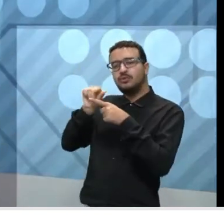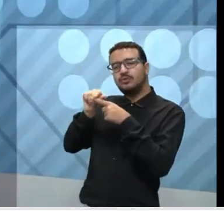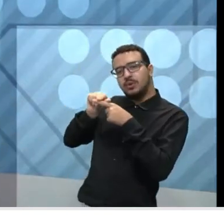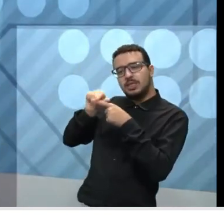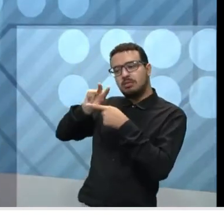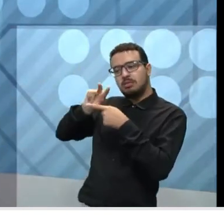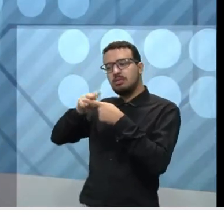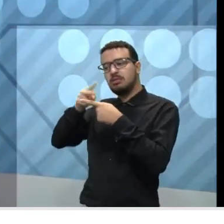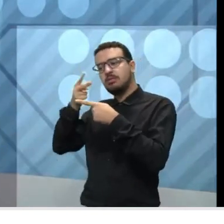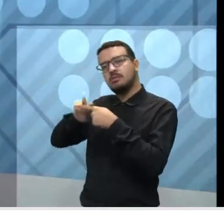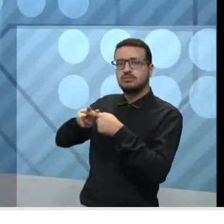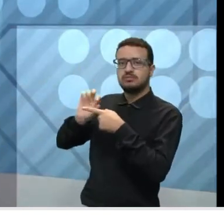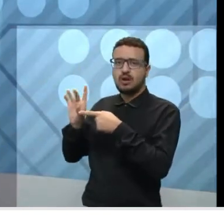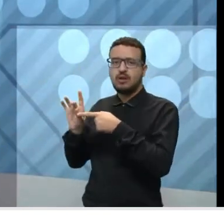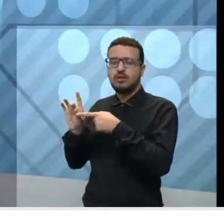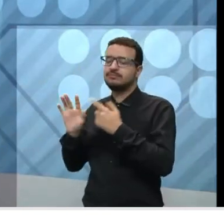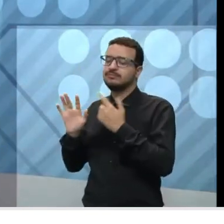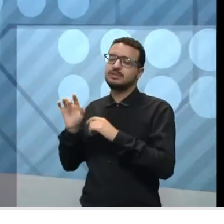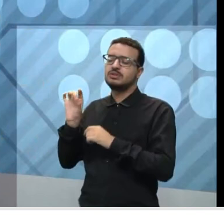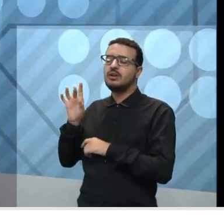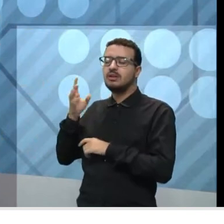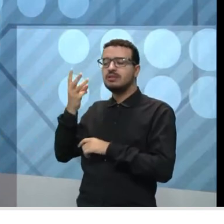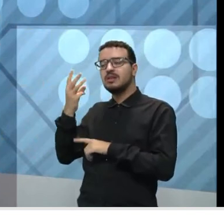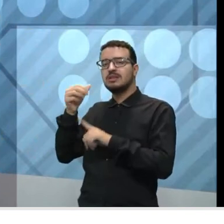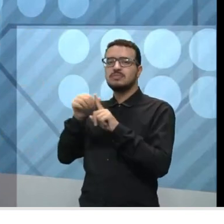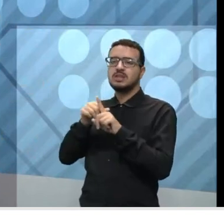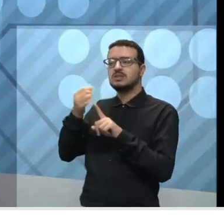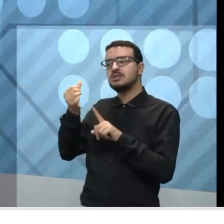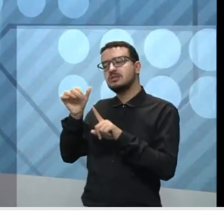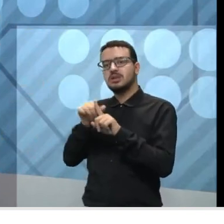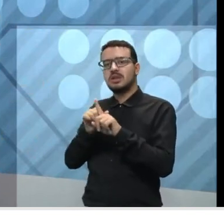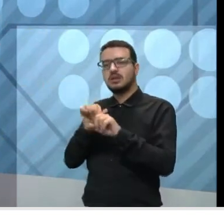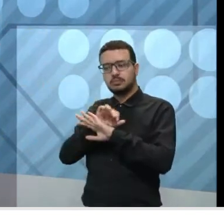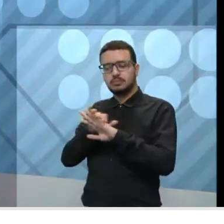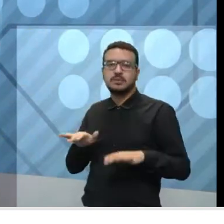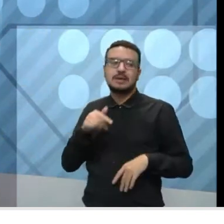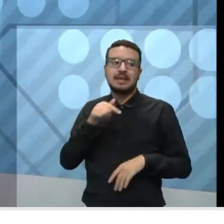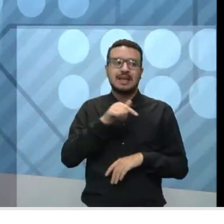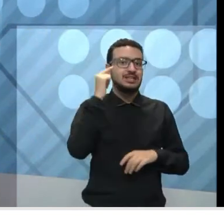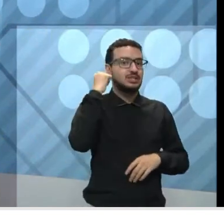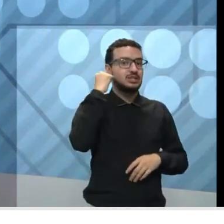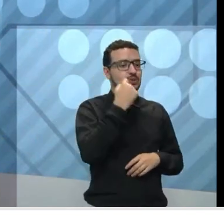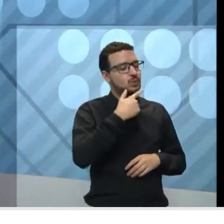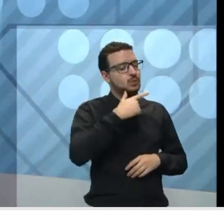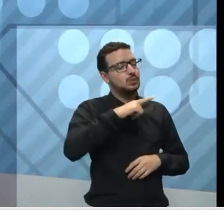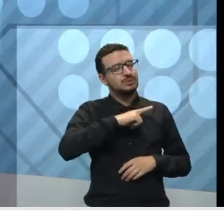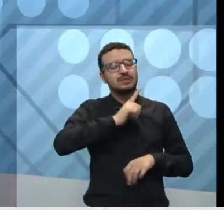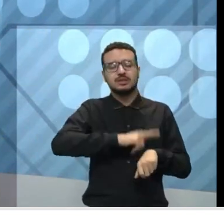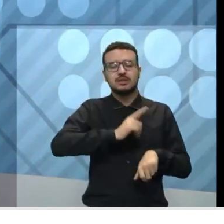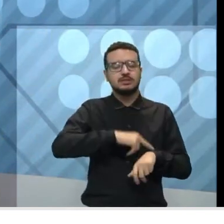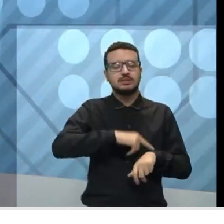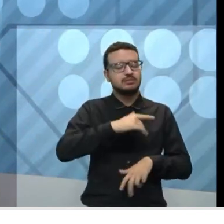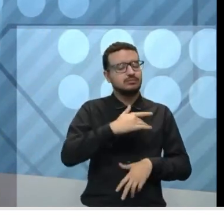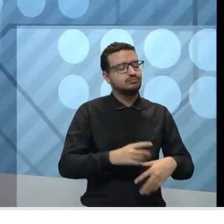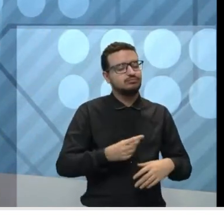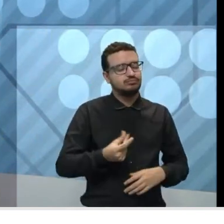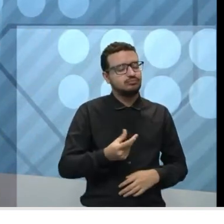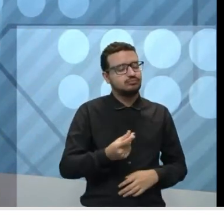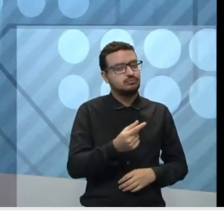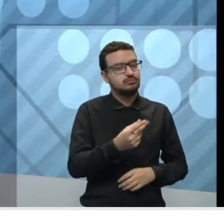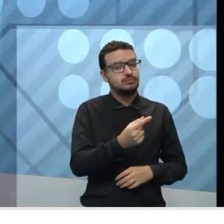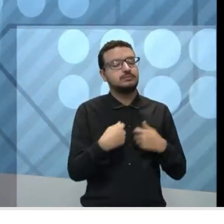que ocorra esse processo de aquisição, no caso da língua portuguesa, na modalidade oral e também escrita, sessões de fonoterapia também